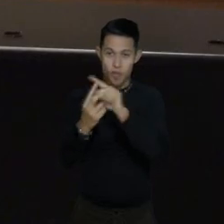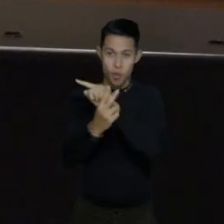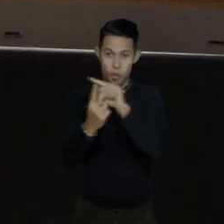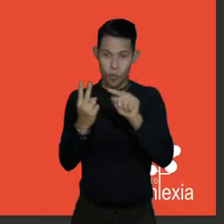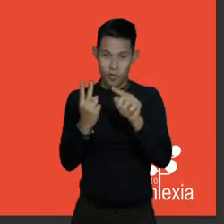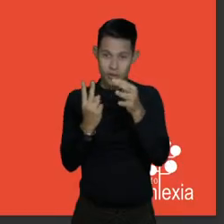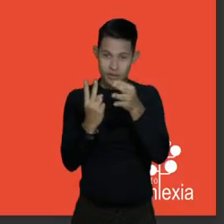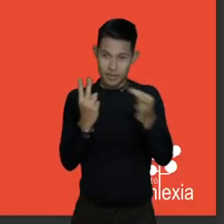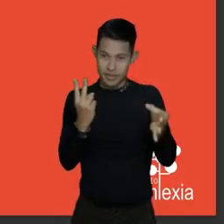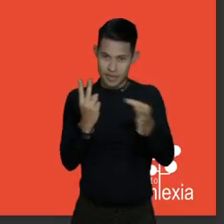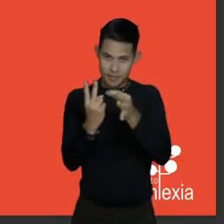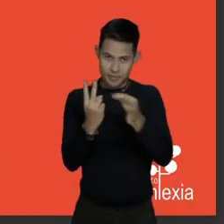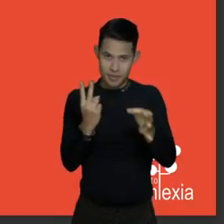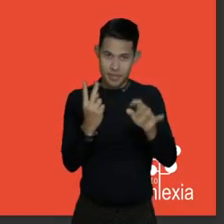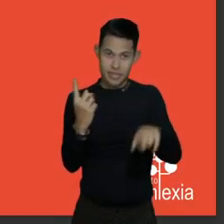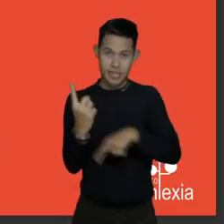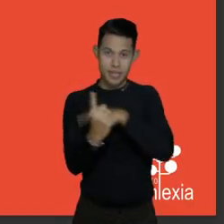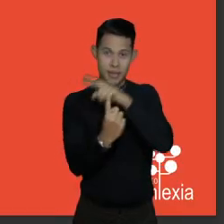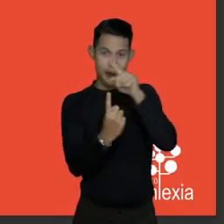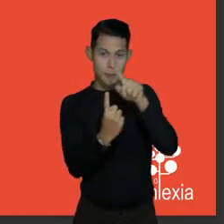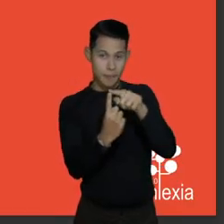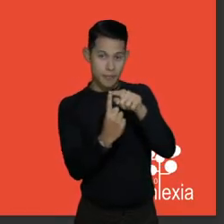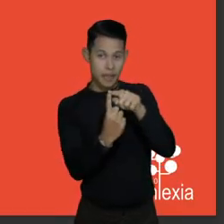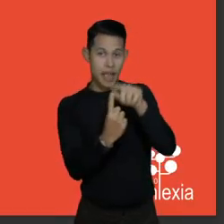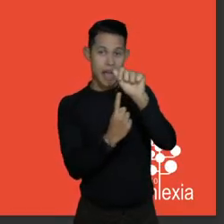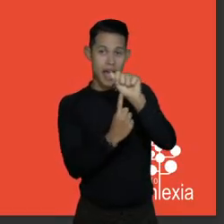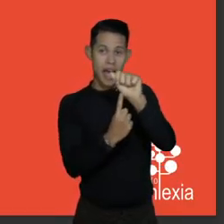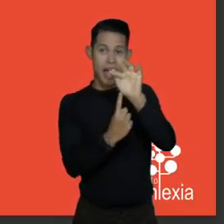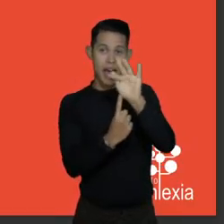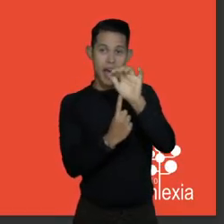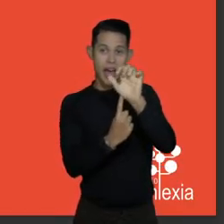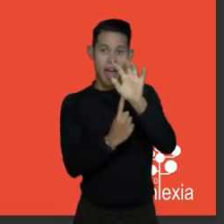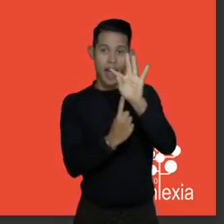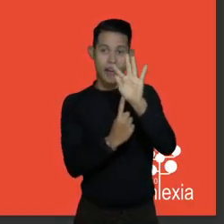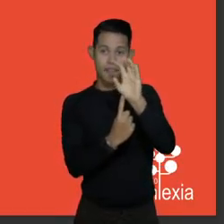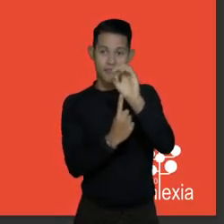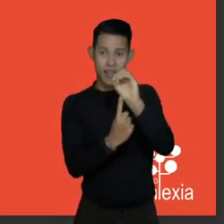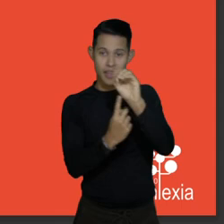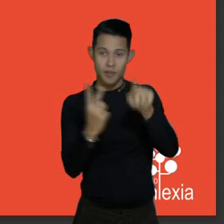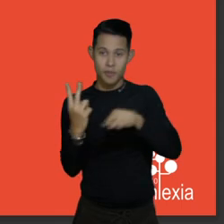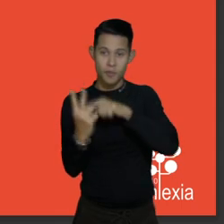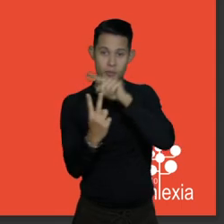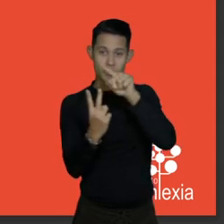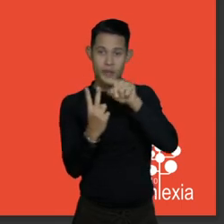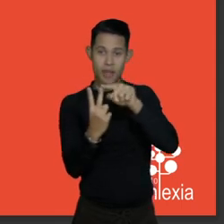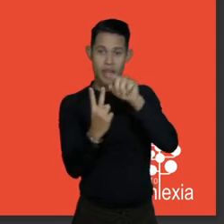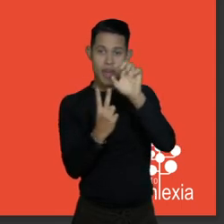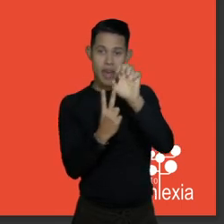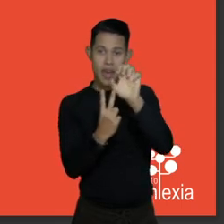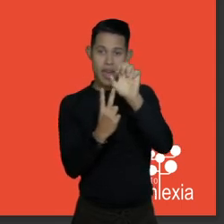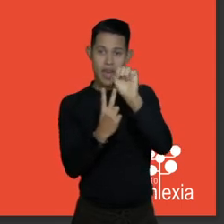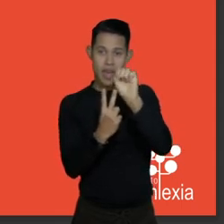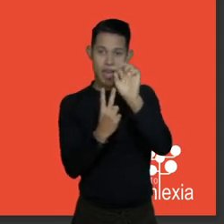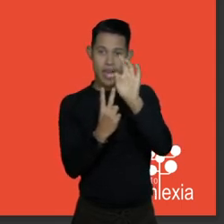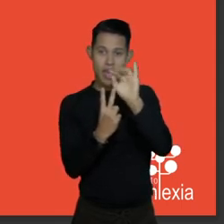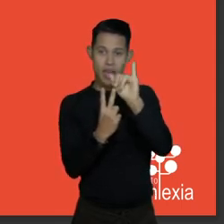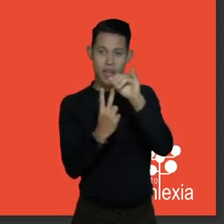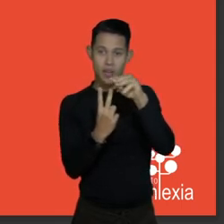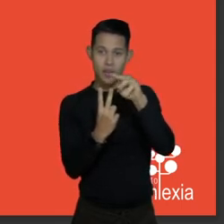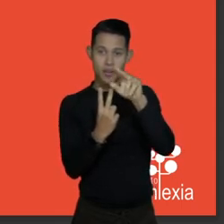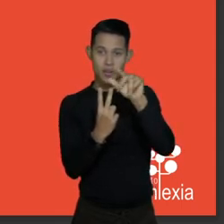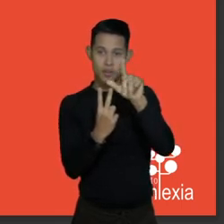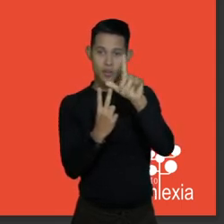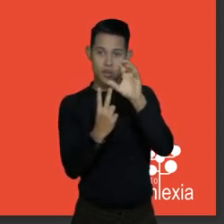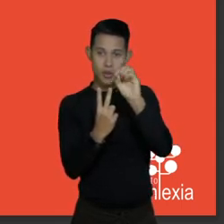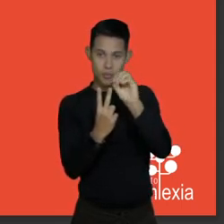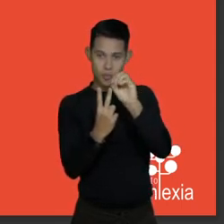simples eu aprendo quando eu tenho afeto e estímulo eu preciso ter estímulo para aprender